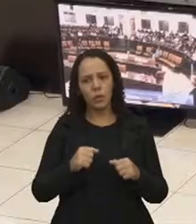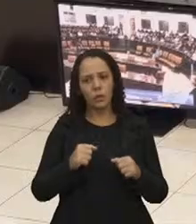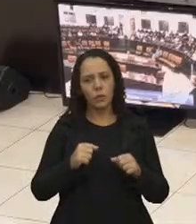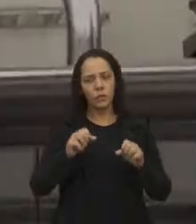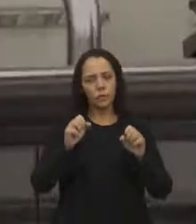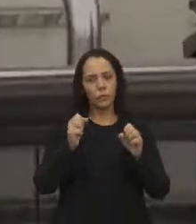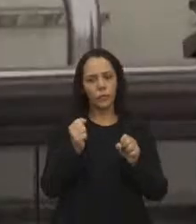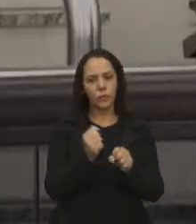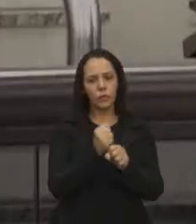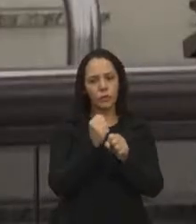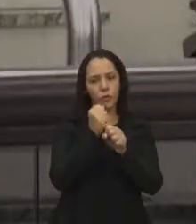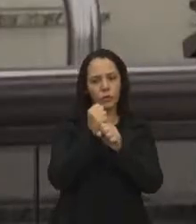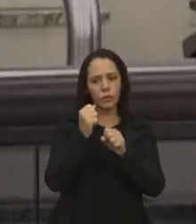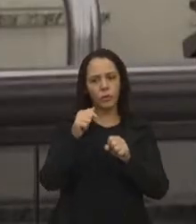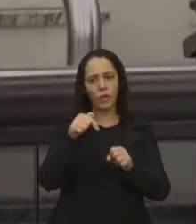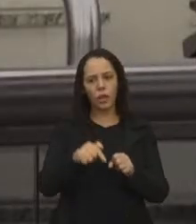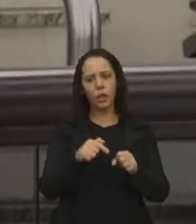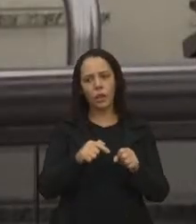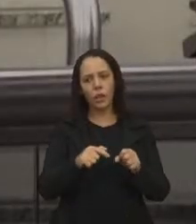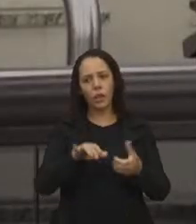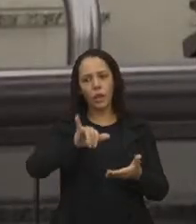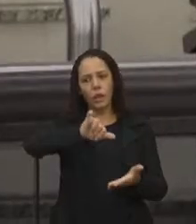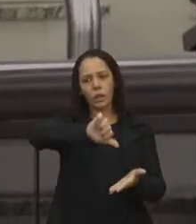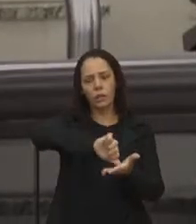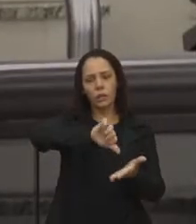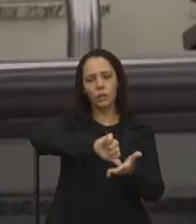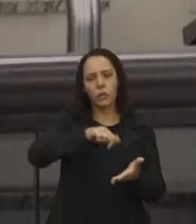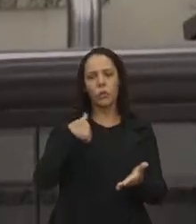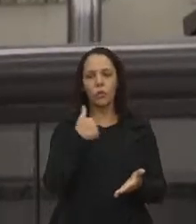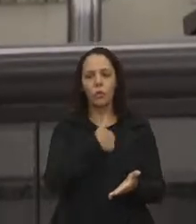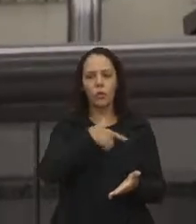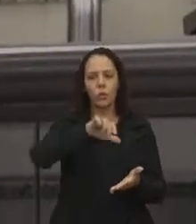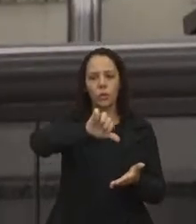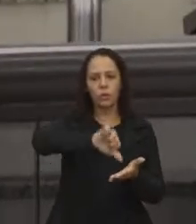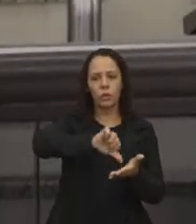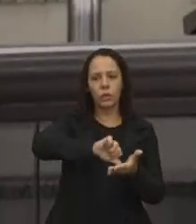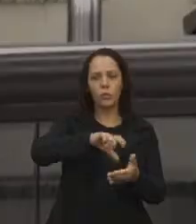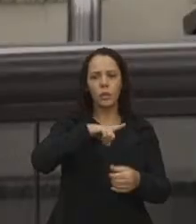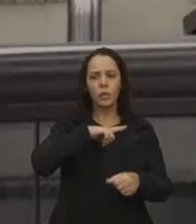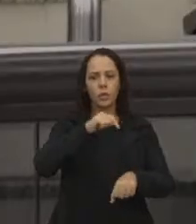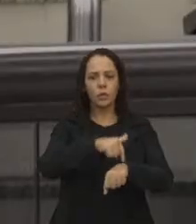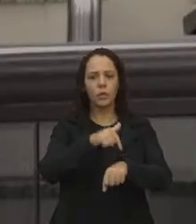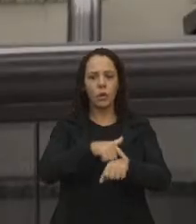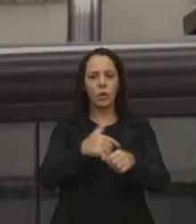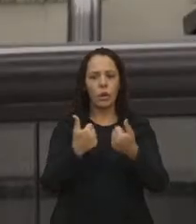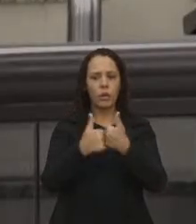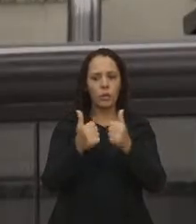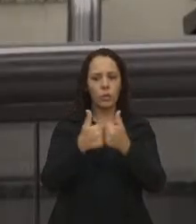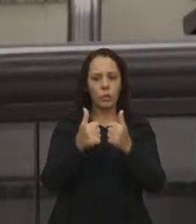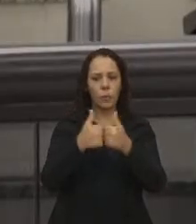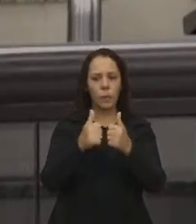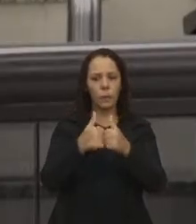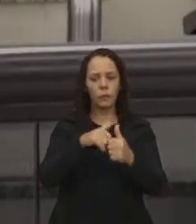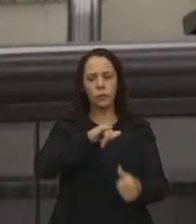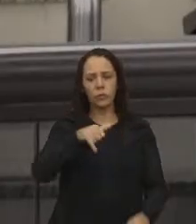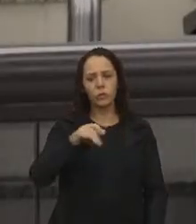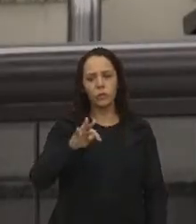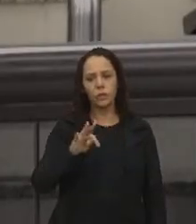infraestrutura também do campus. O nosso campus ele tem o itinerário do ônibus da linha do